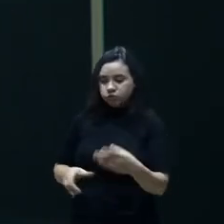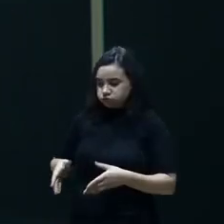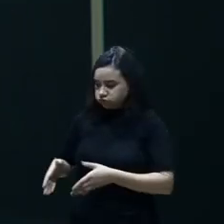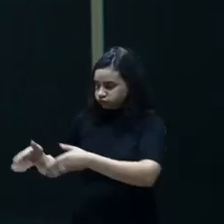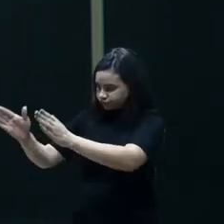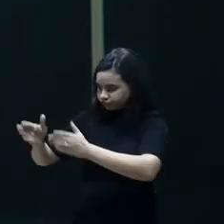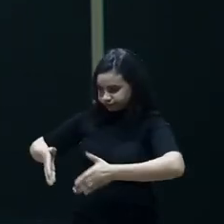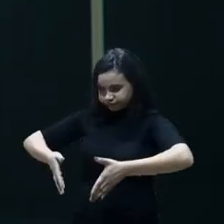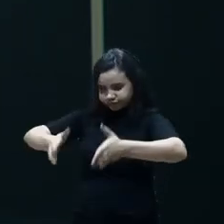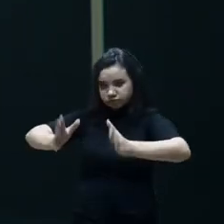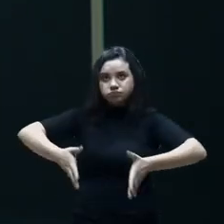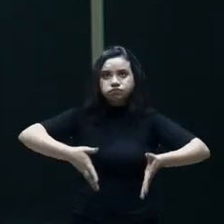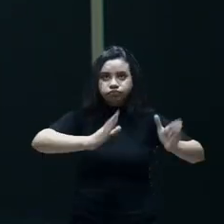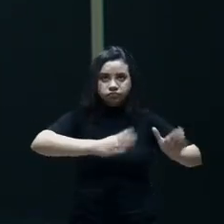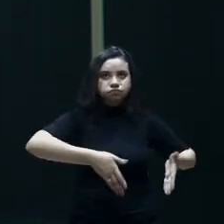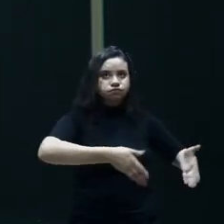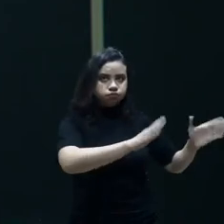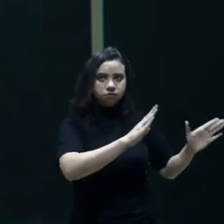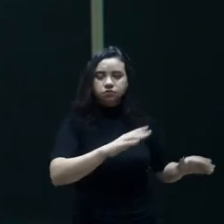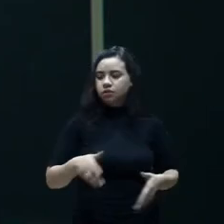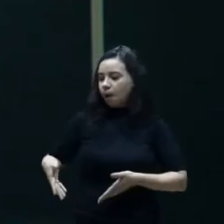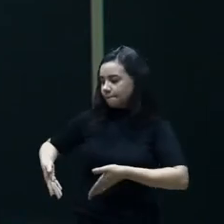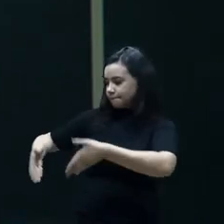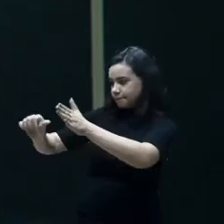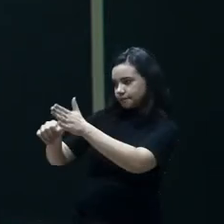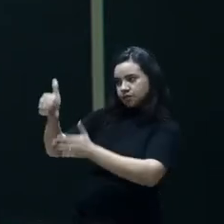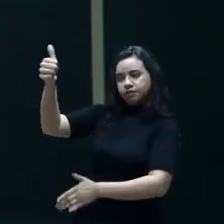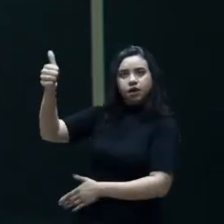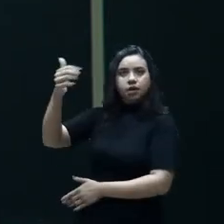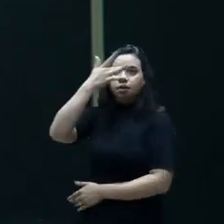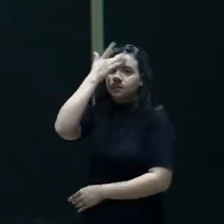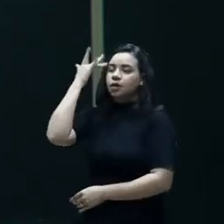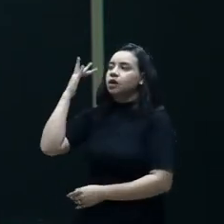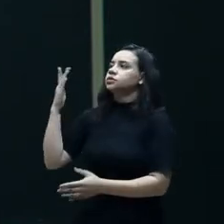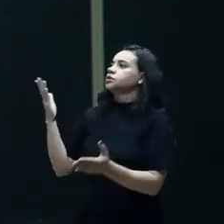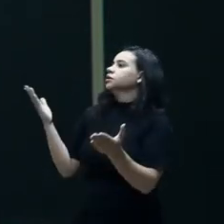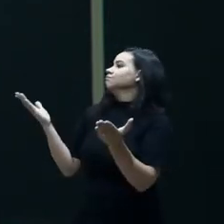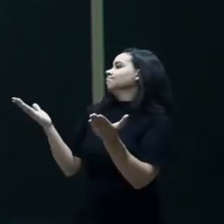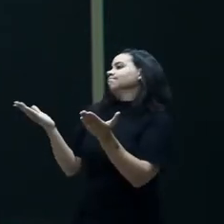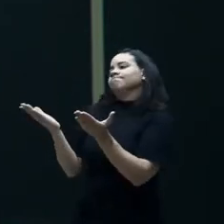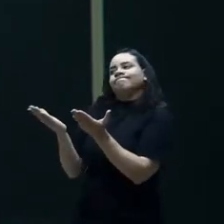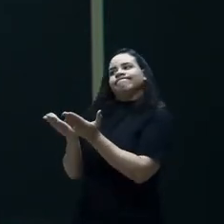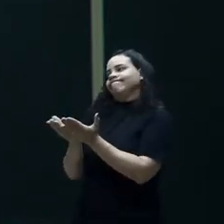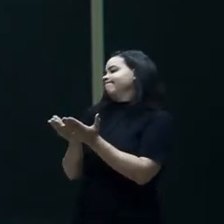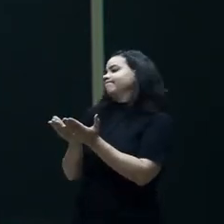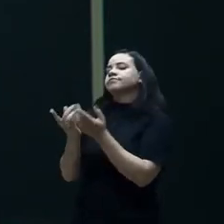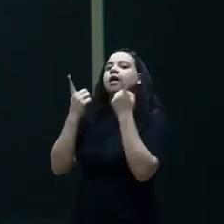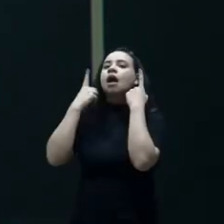que não se converte, ouve a palavra, mas é como a palavra entrar por um ouvido e sair pelo outro.